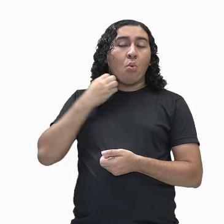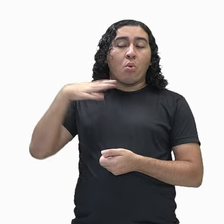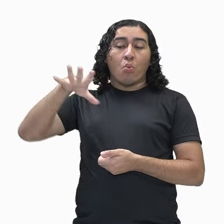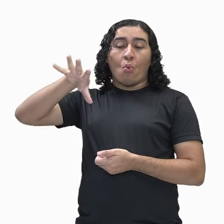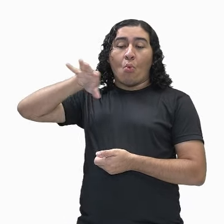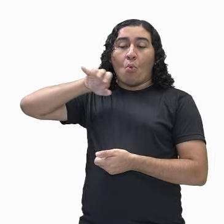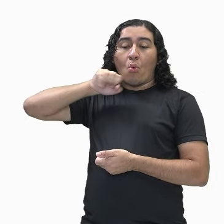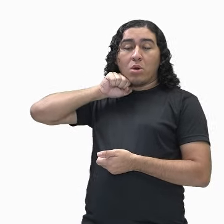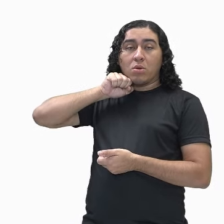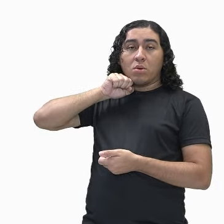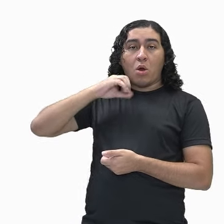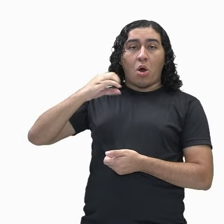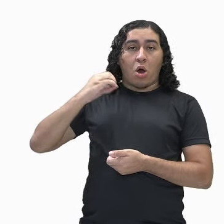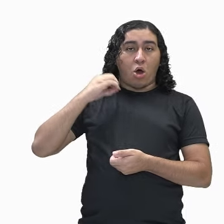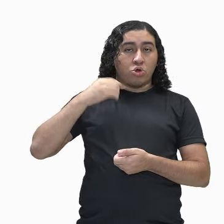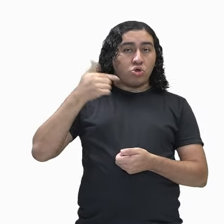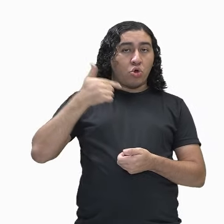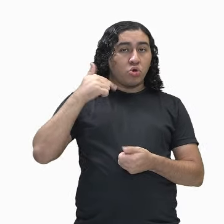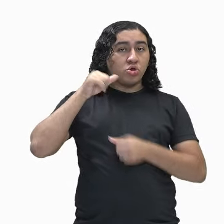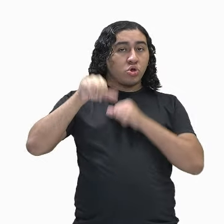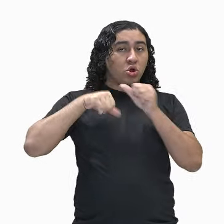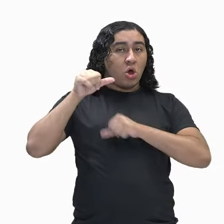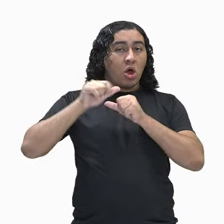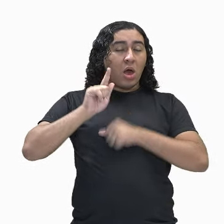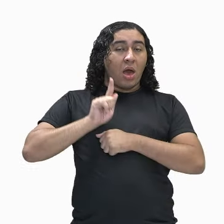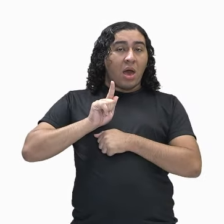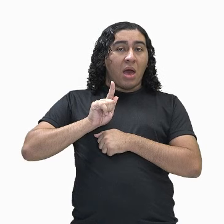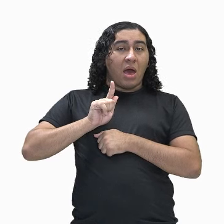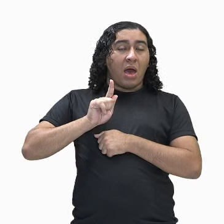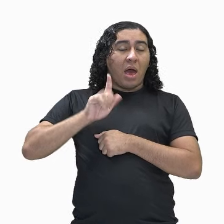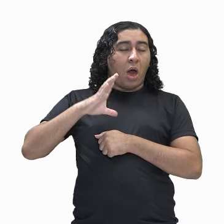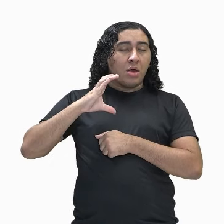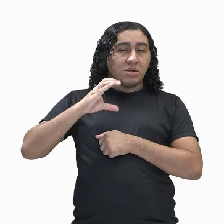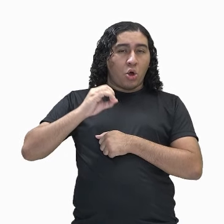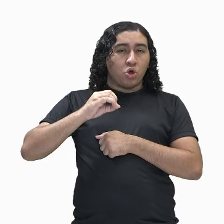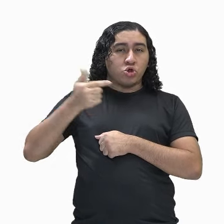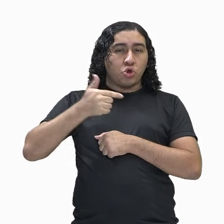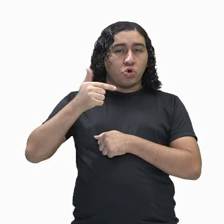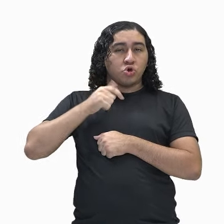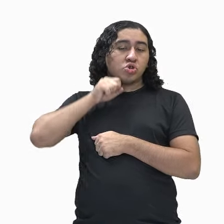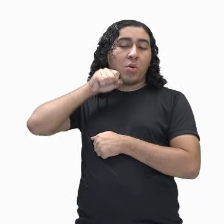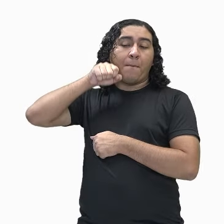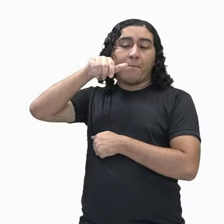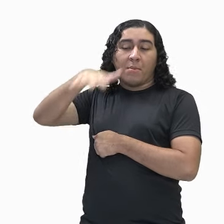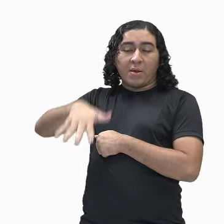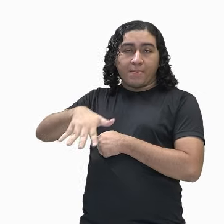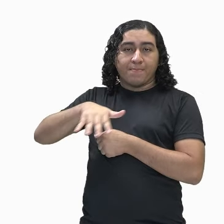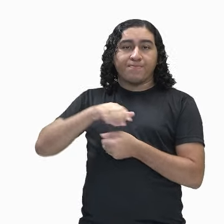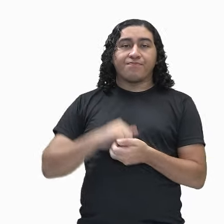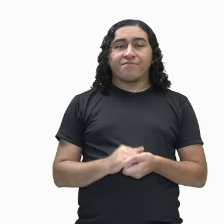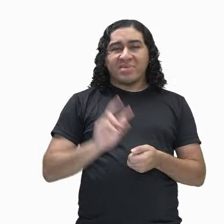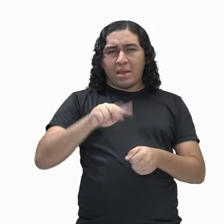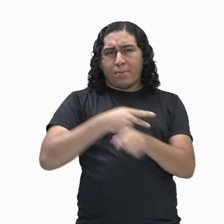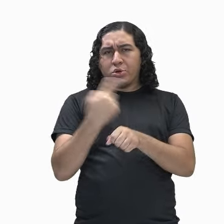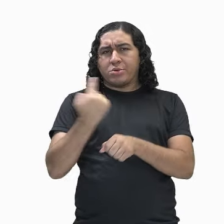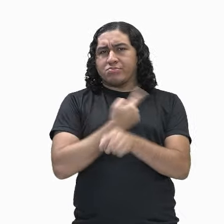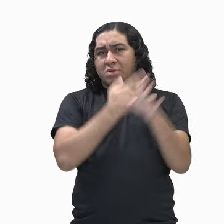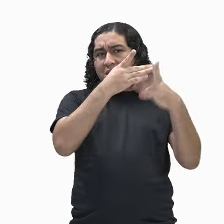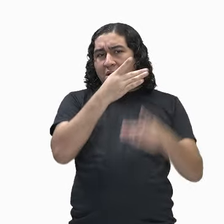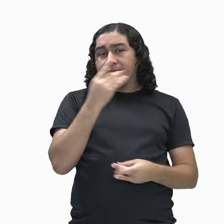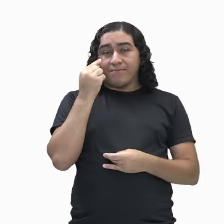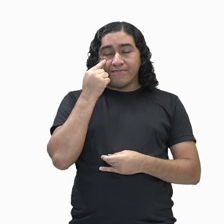o oxigênio é trocado pelo gás carbônico, onde ele sai também por essa estrutura, que a gente vai já observar com mais